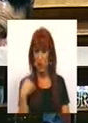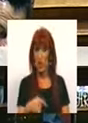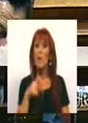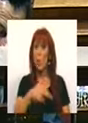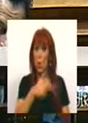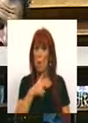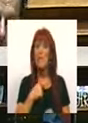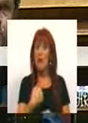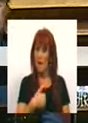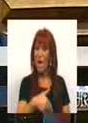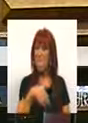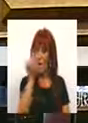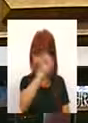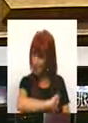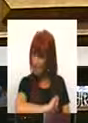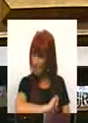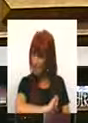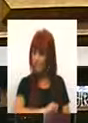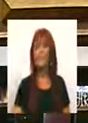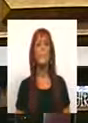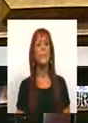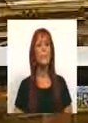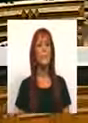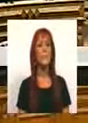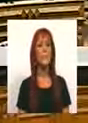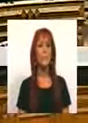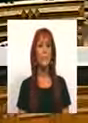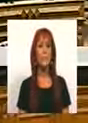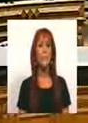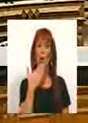uma tragédia anunciada. Obrigado, senhora.